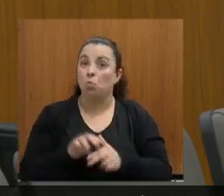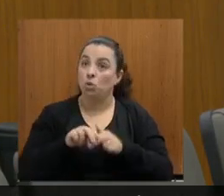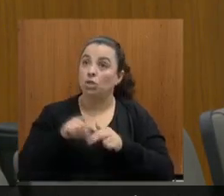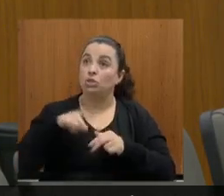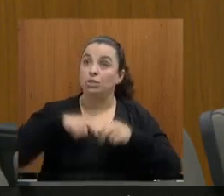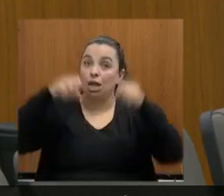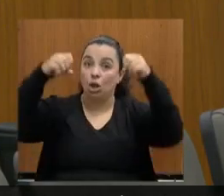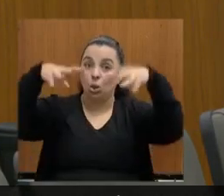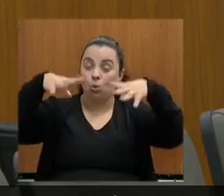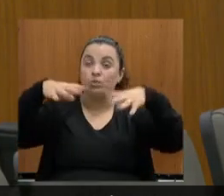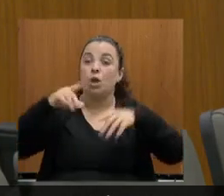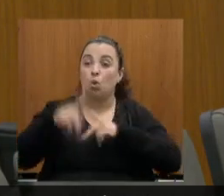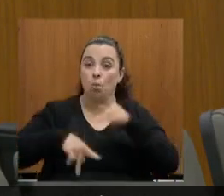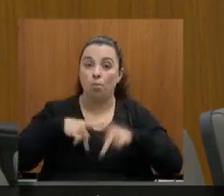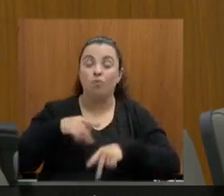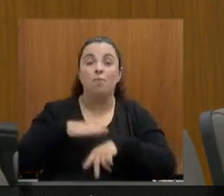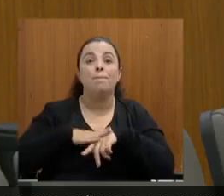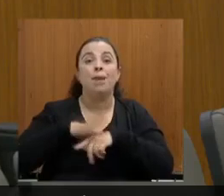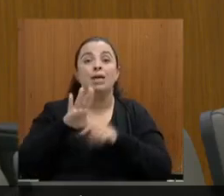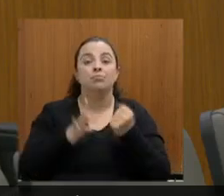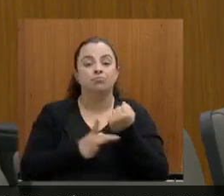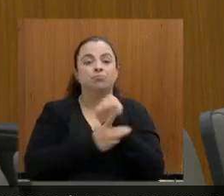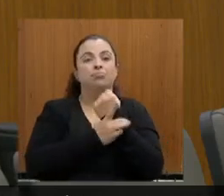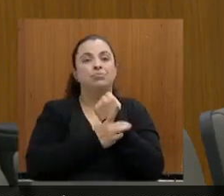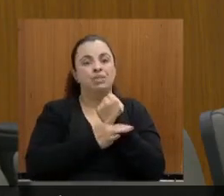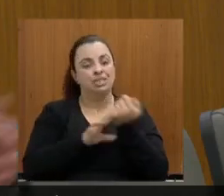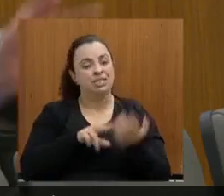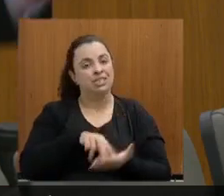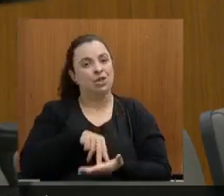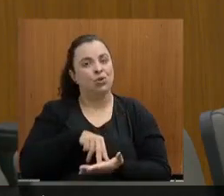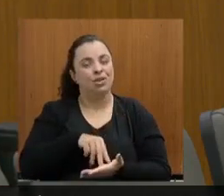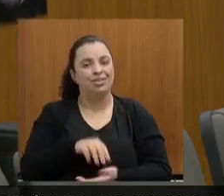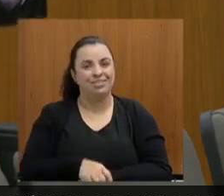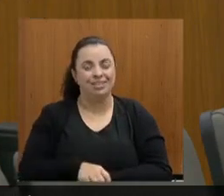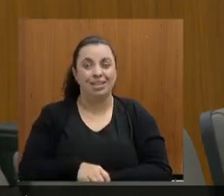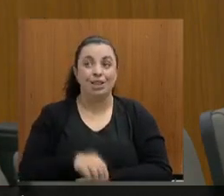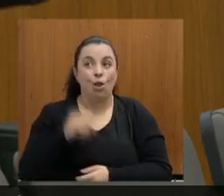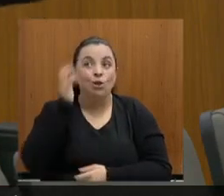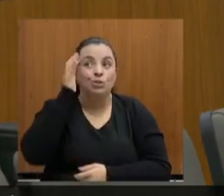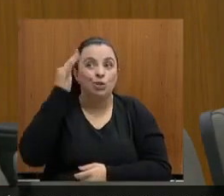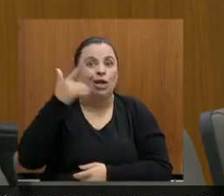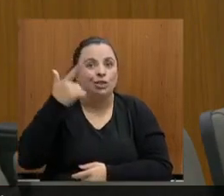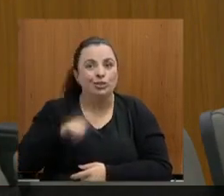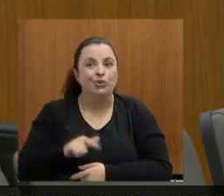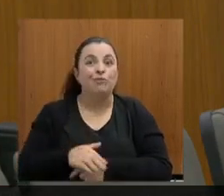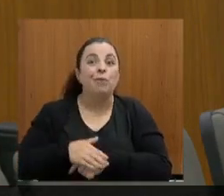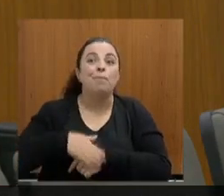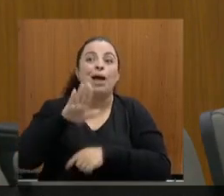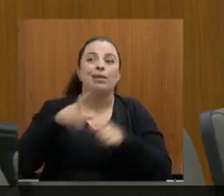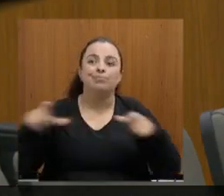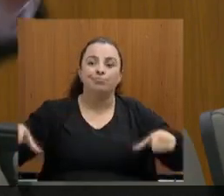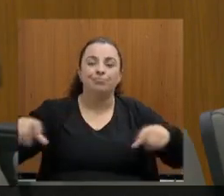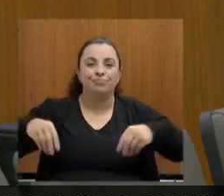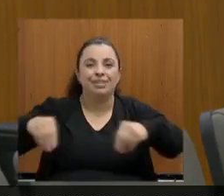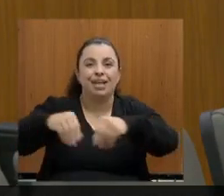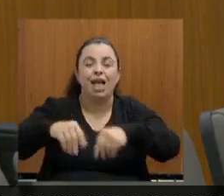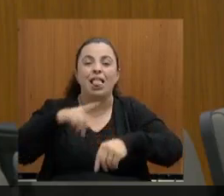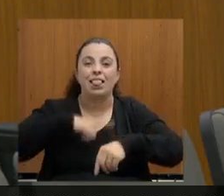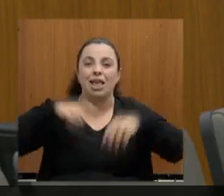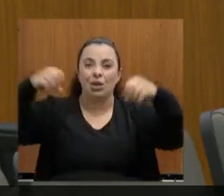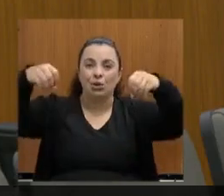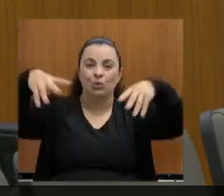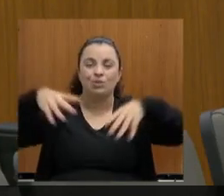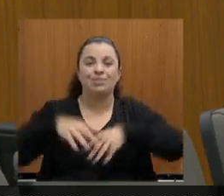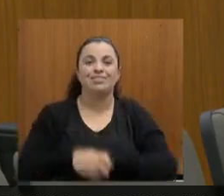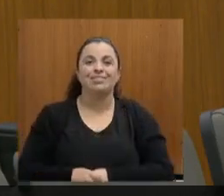sonhar de novo com mais iluminação de campo né atrair um homem do esporte amador do futebol amador